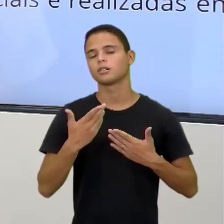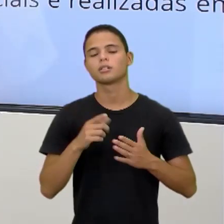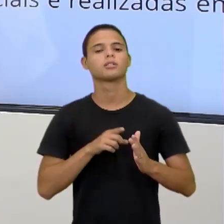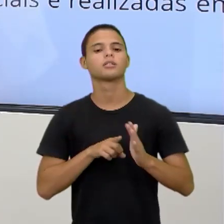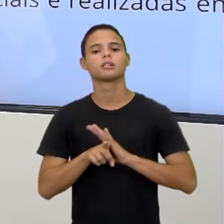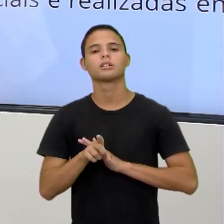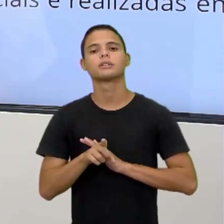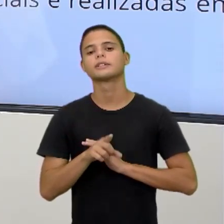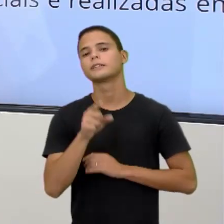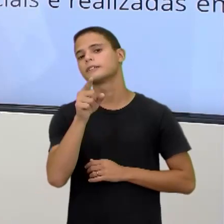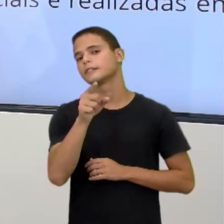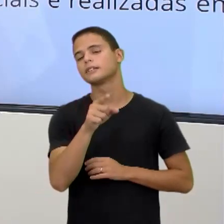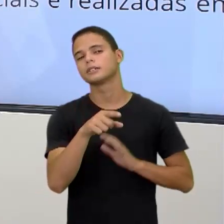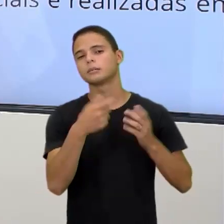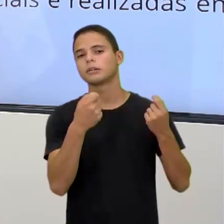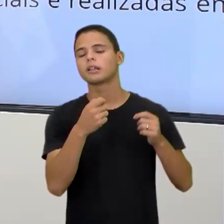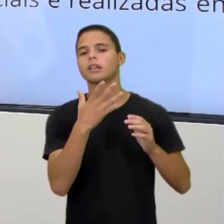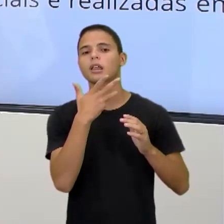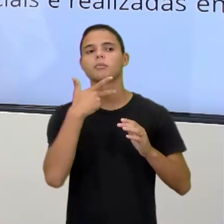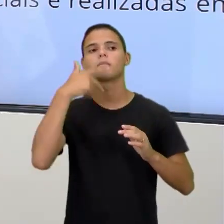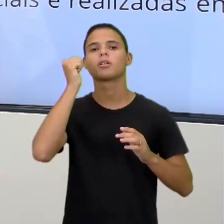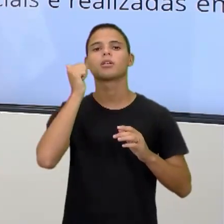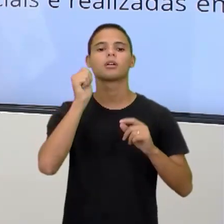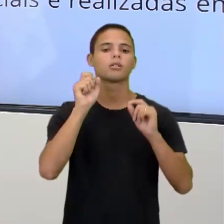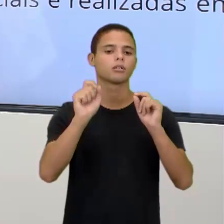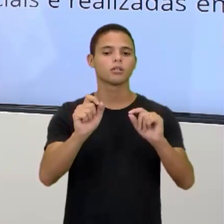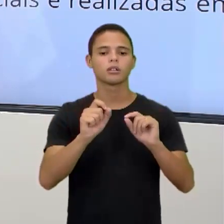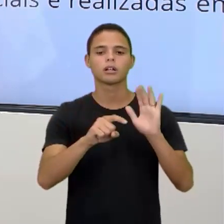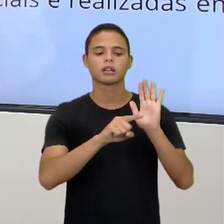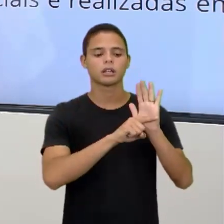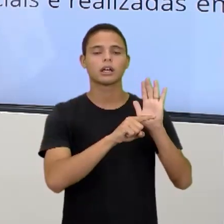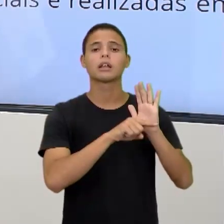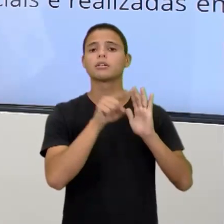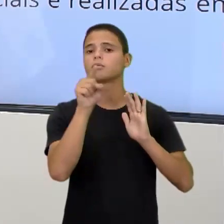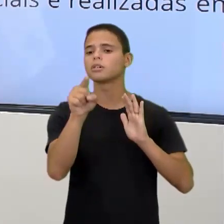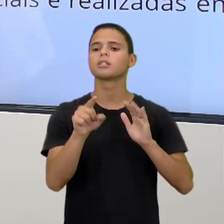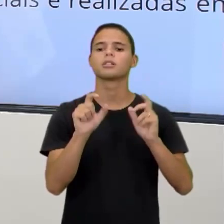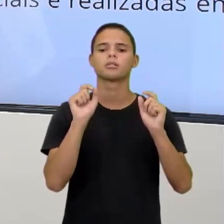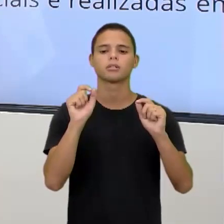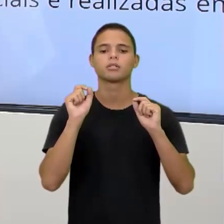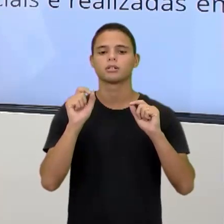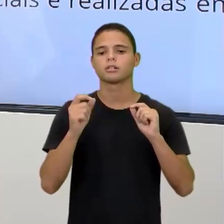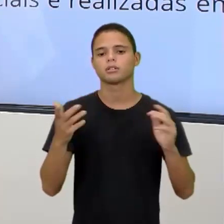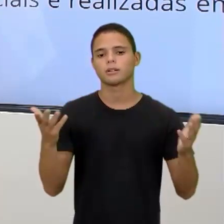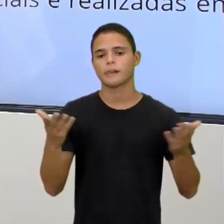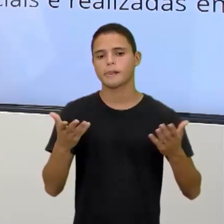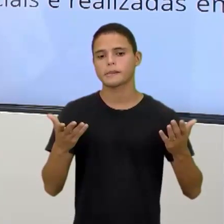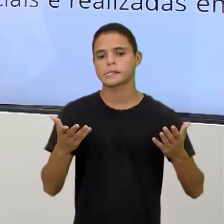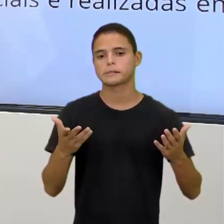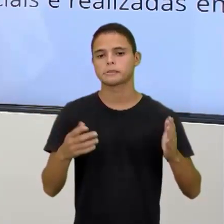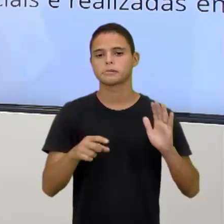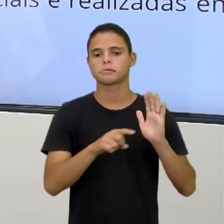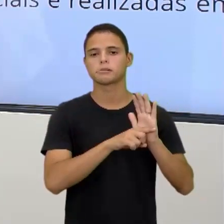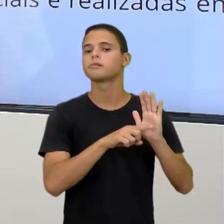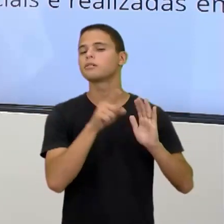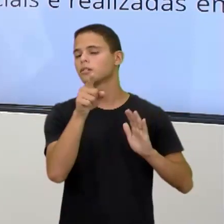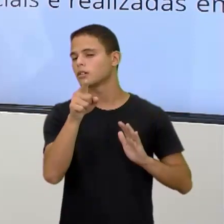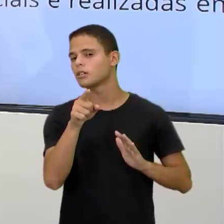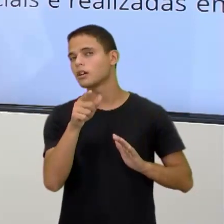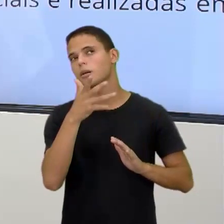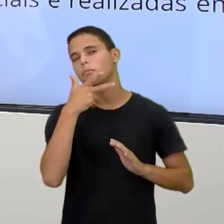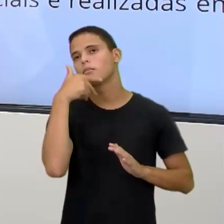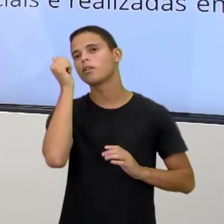assim, fale alguma coisa que você precisa melhorar, um ponto negativo, Sim. um ponto que você acha que... hoje eles não usam mais o ponto negativo, eles falam um ponto que você acha que